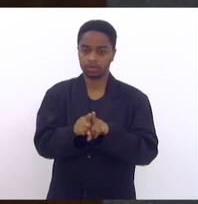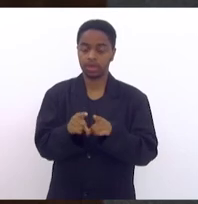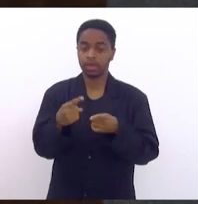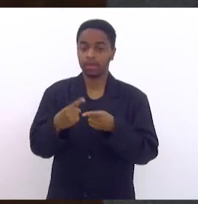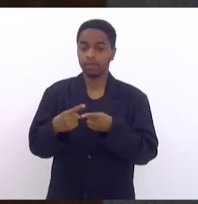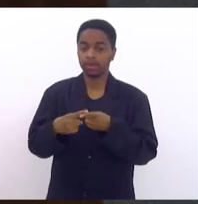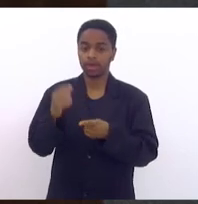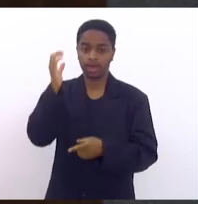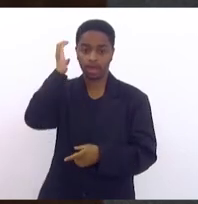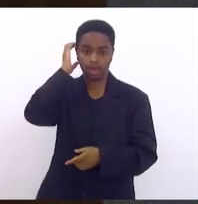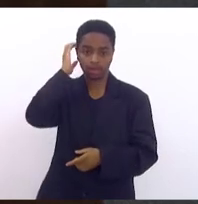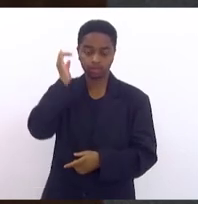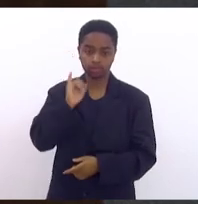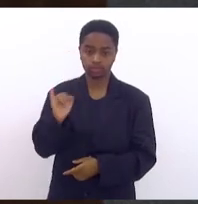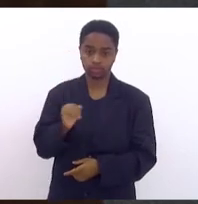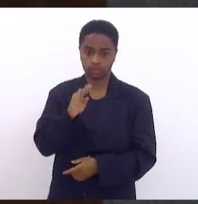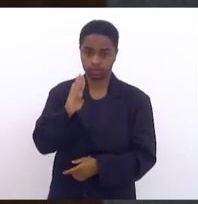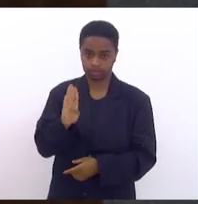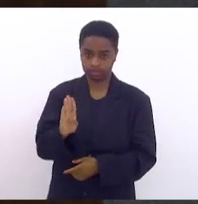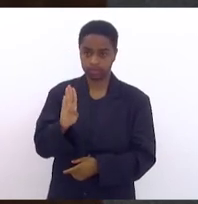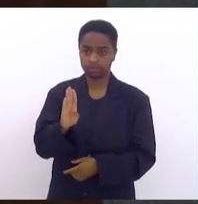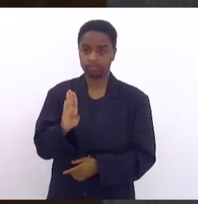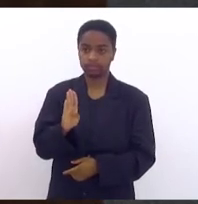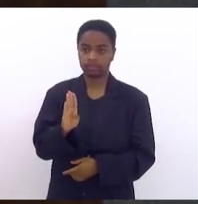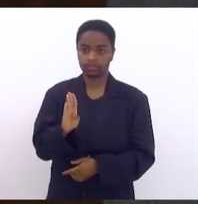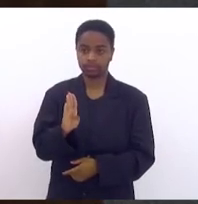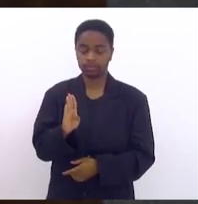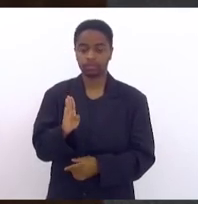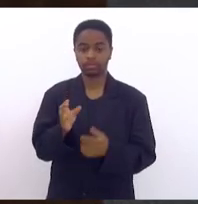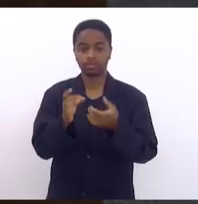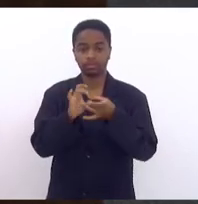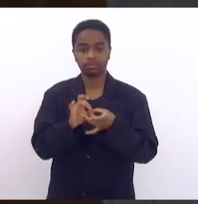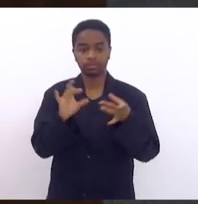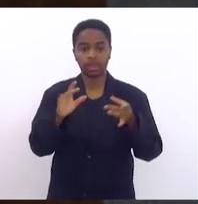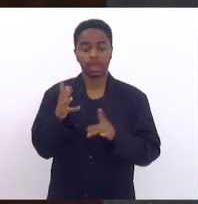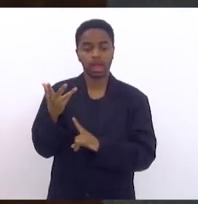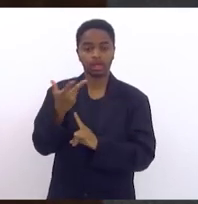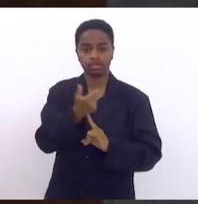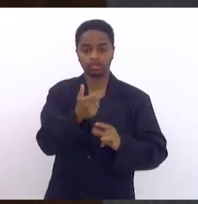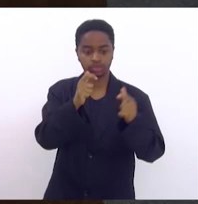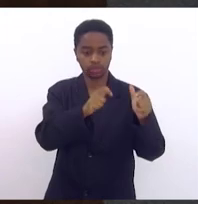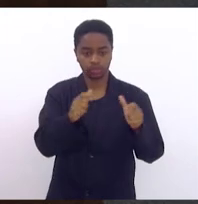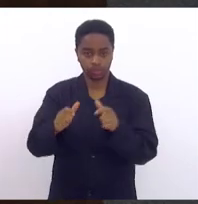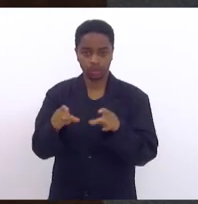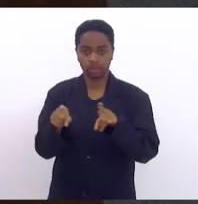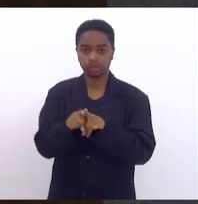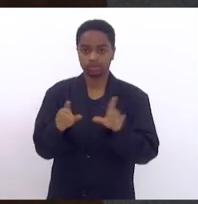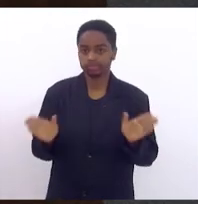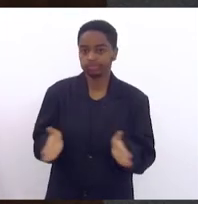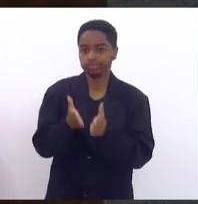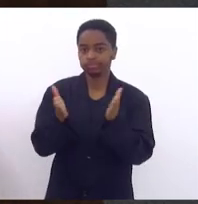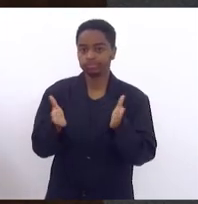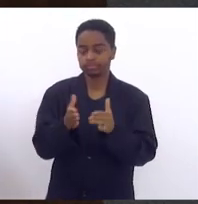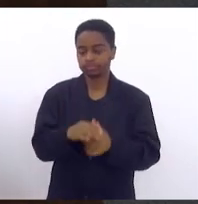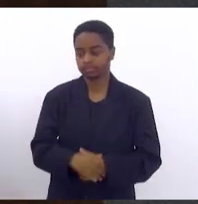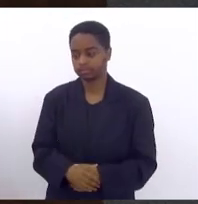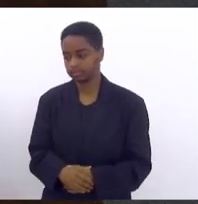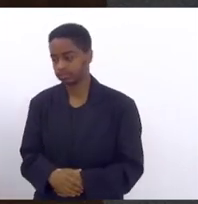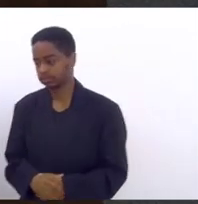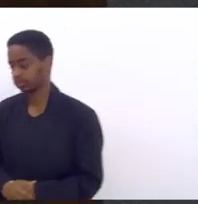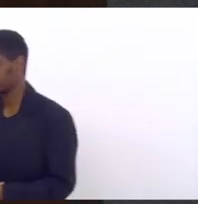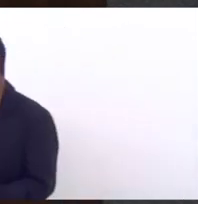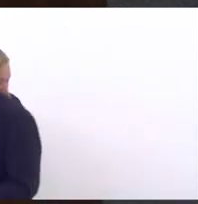a rádio JBFM dá muito espaço para artistas locais. Isso é muito importante. Muitos artistas só